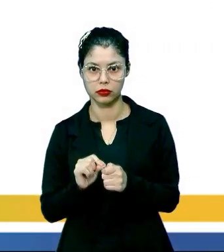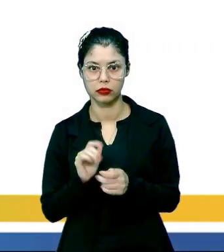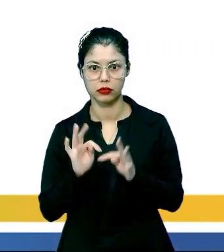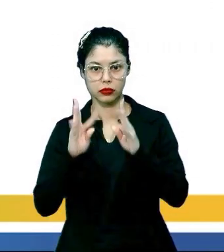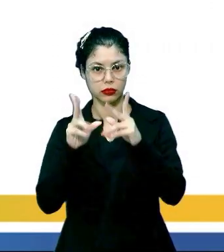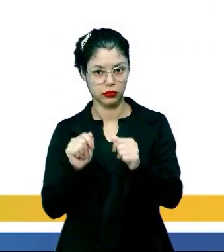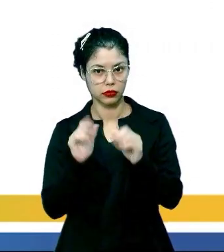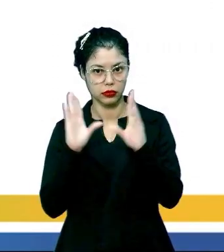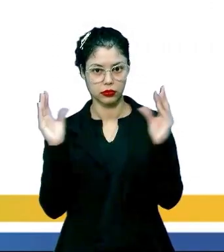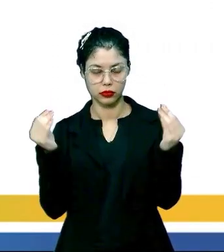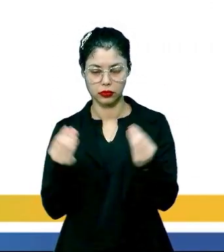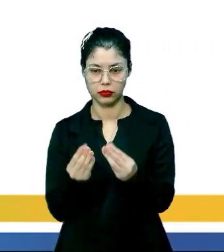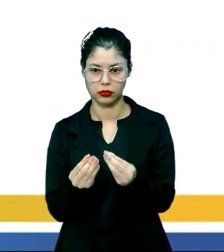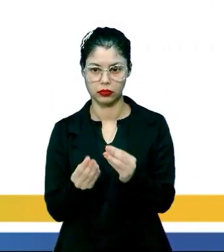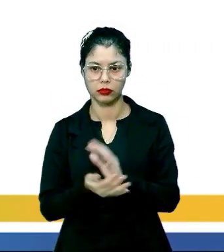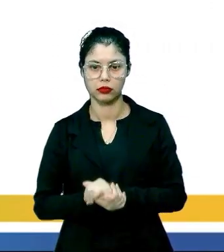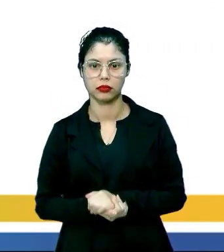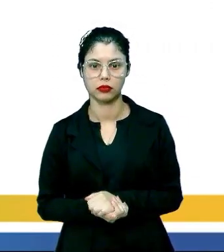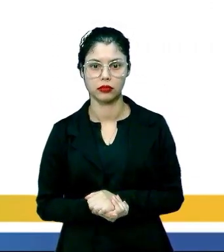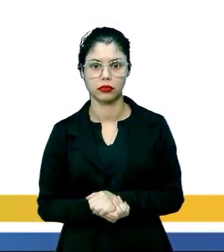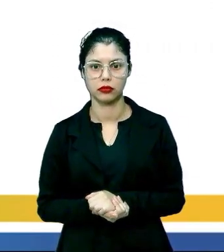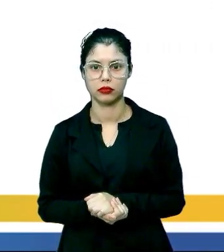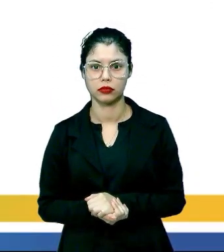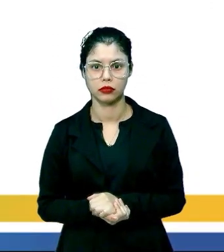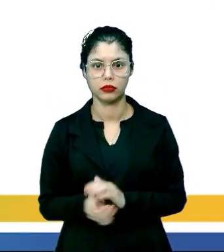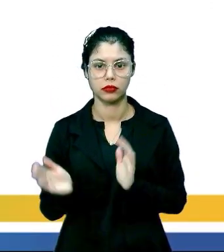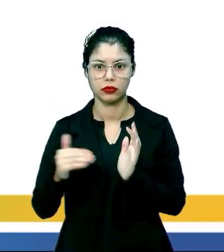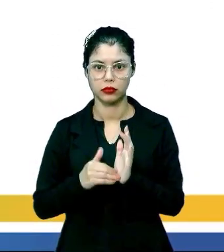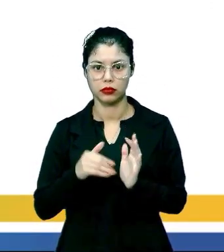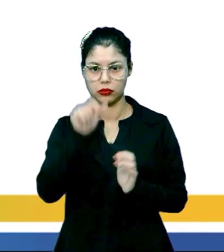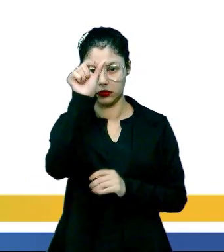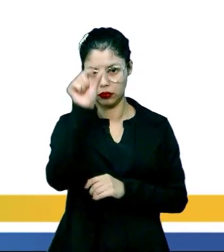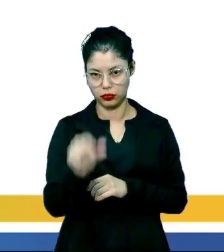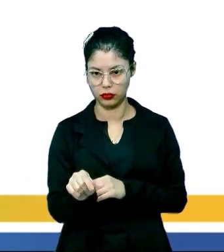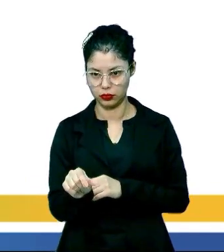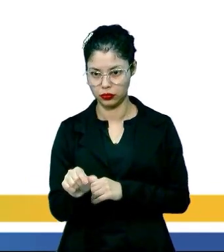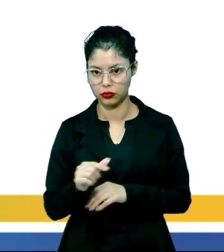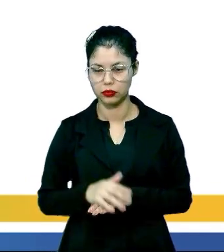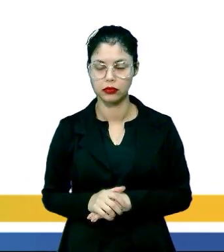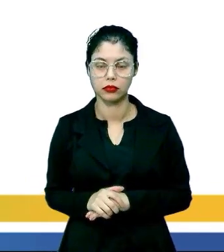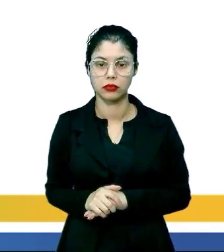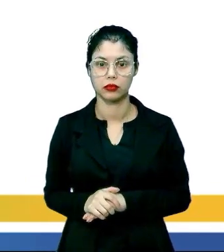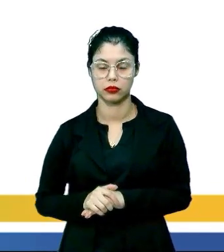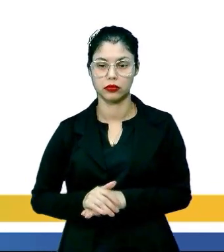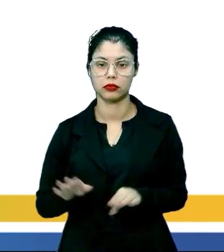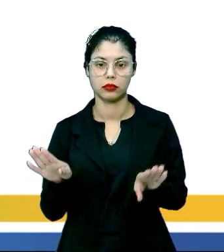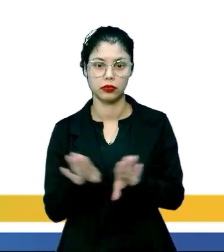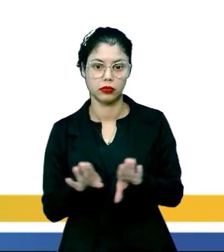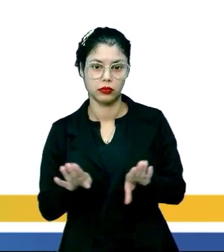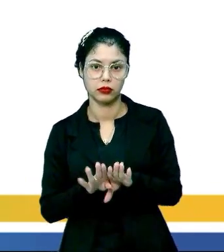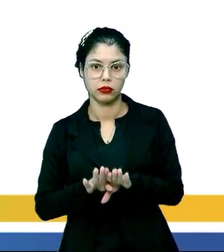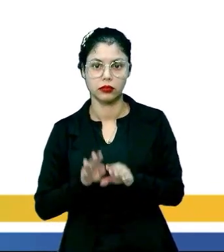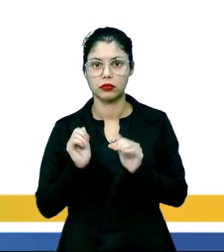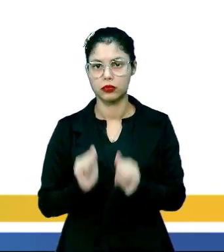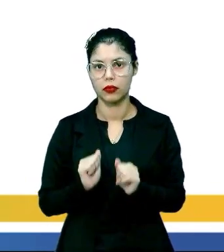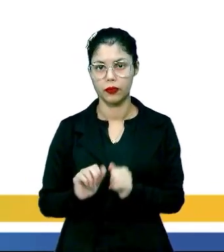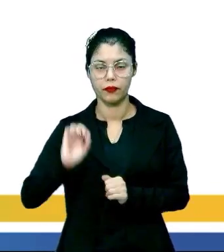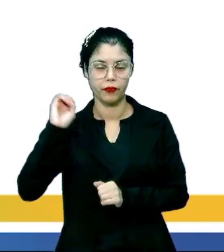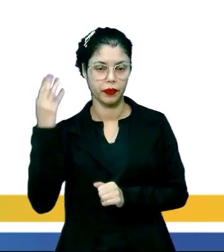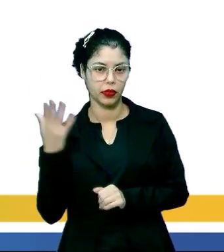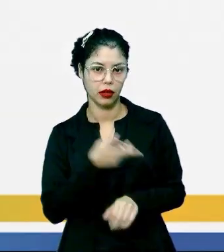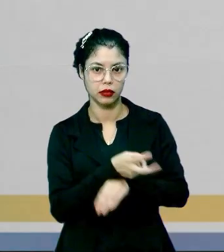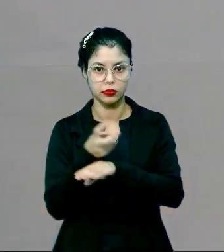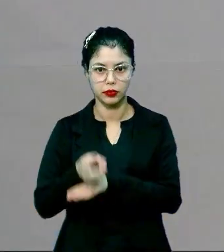secreta essas substâncias, seguindo até o tubo coletor, que também pode acontecer